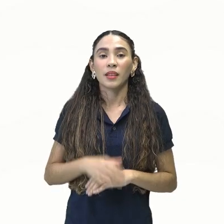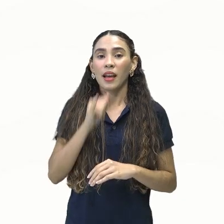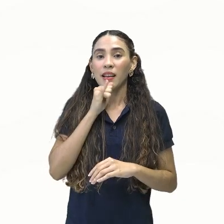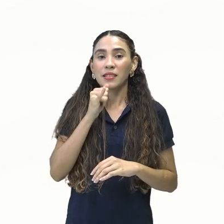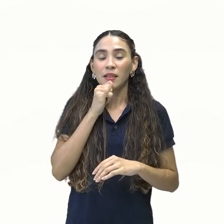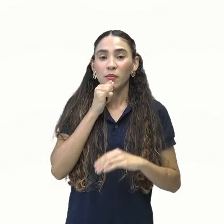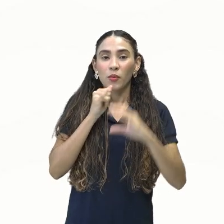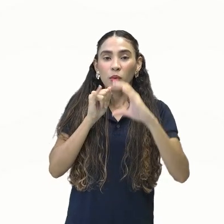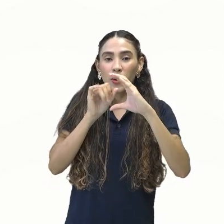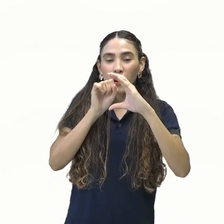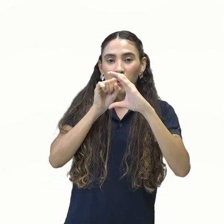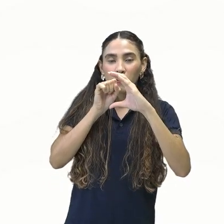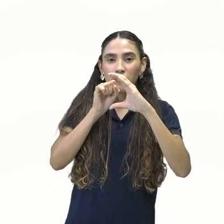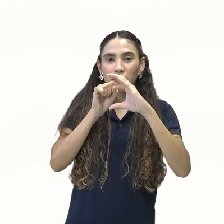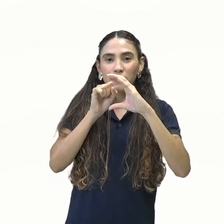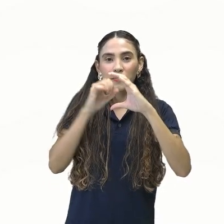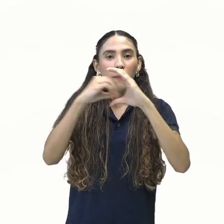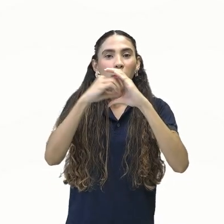núcleo sem definição.